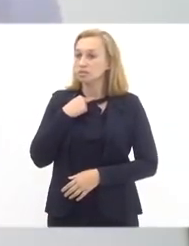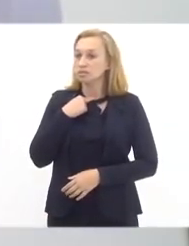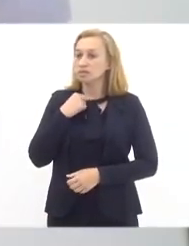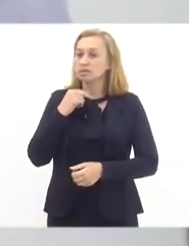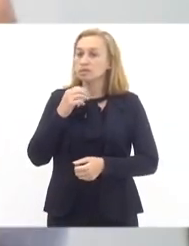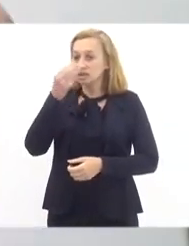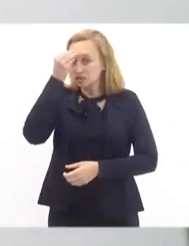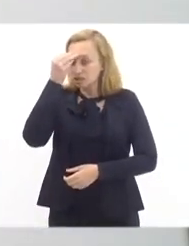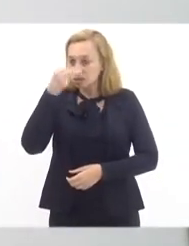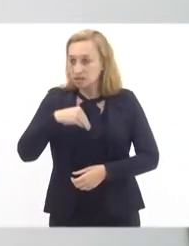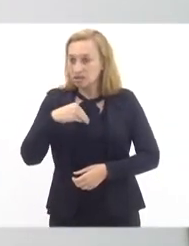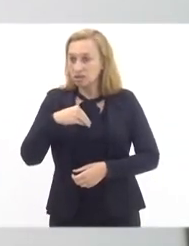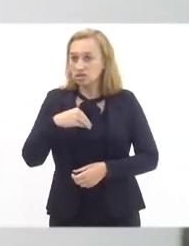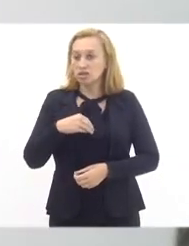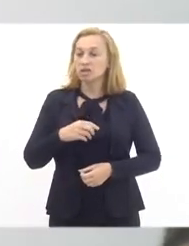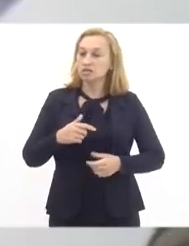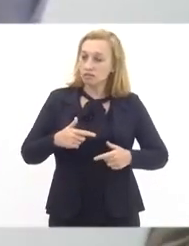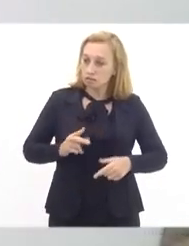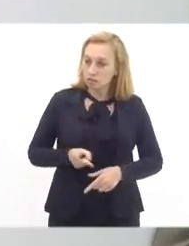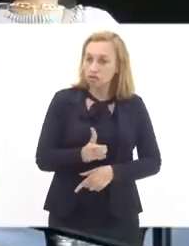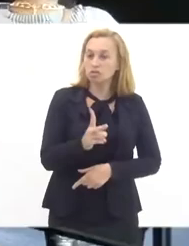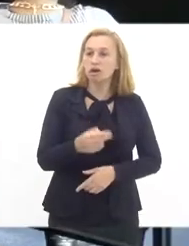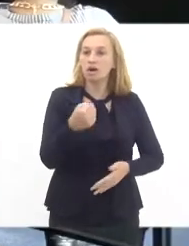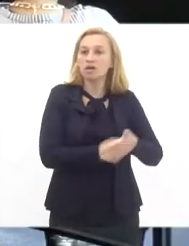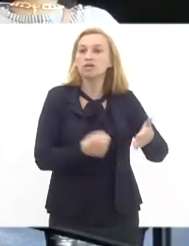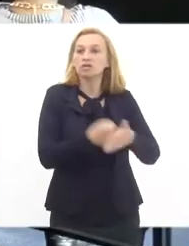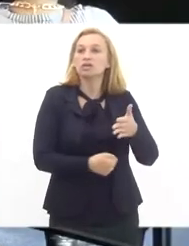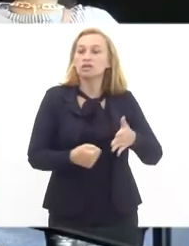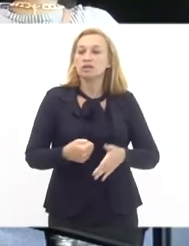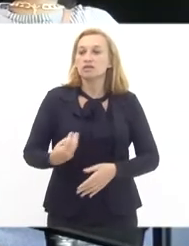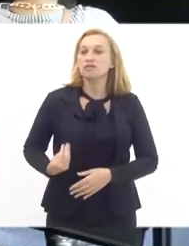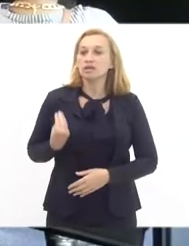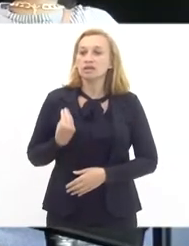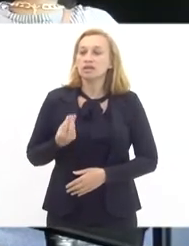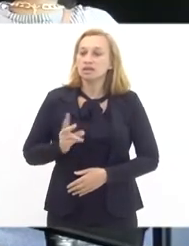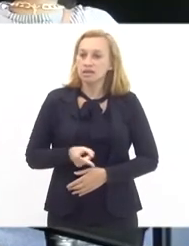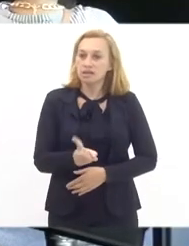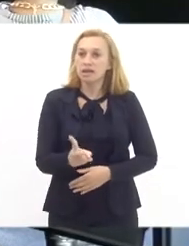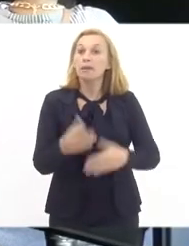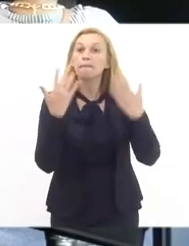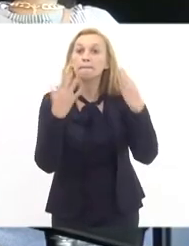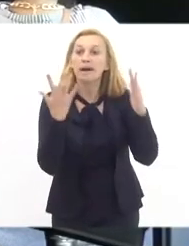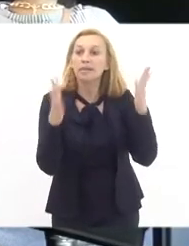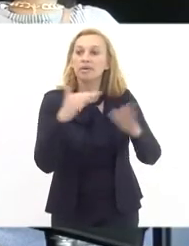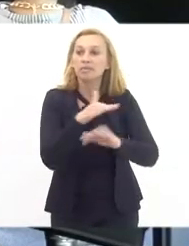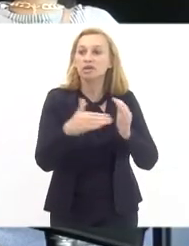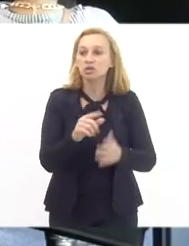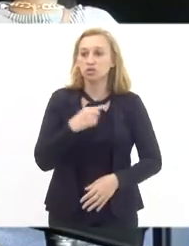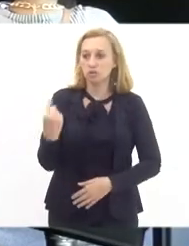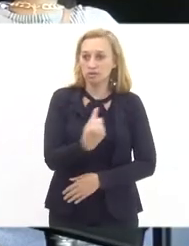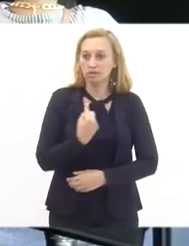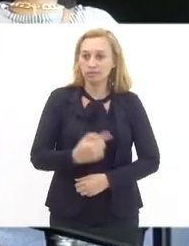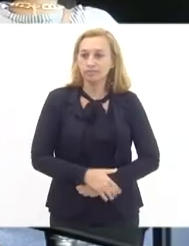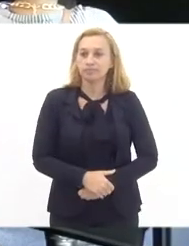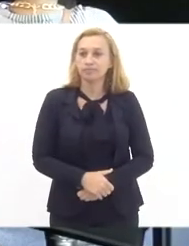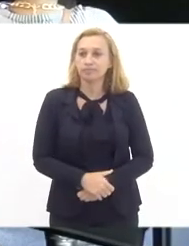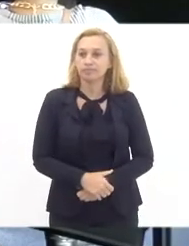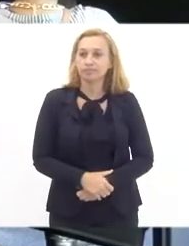gargalhada. Nós vamos à luta. Vida que segue, parabéns para todos nós.